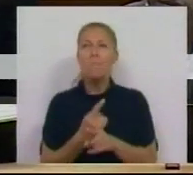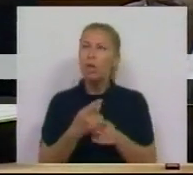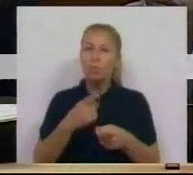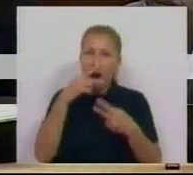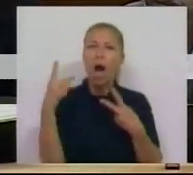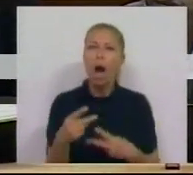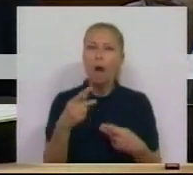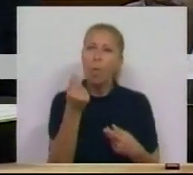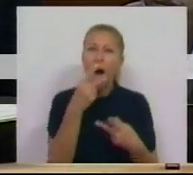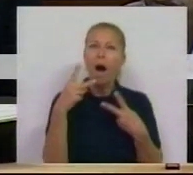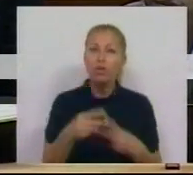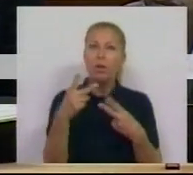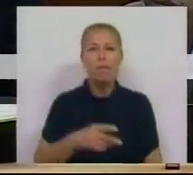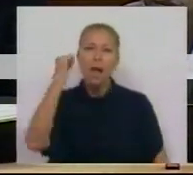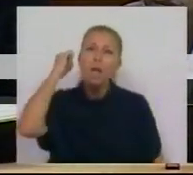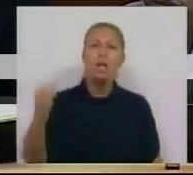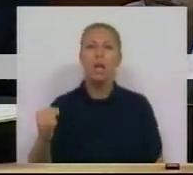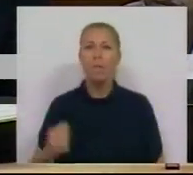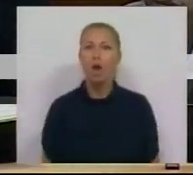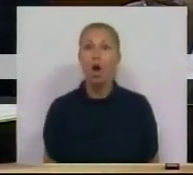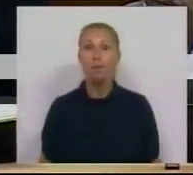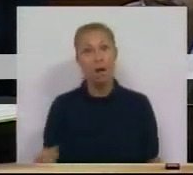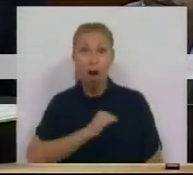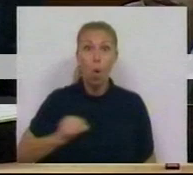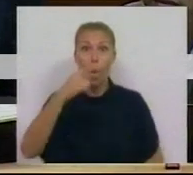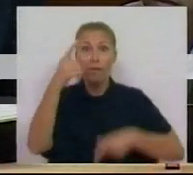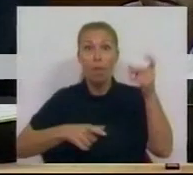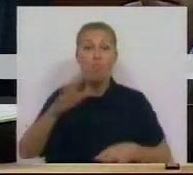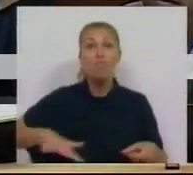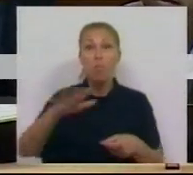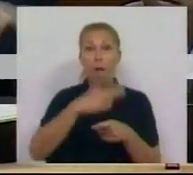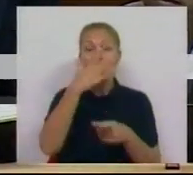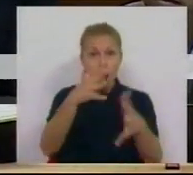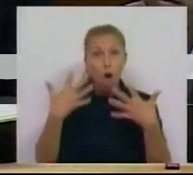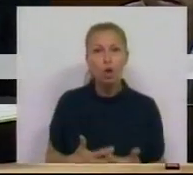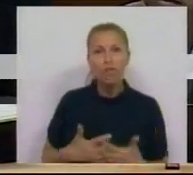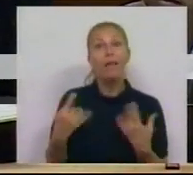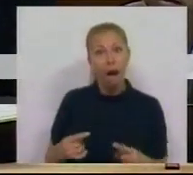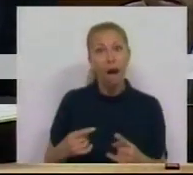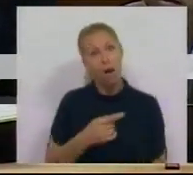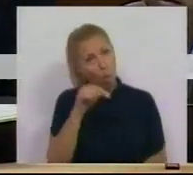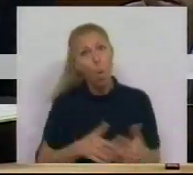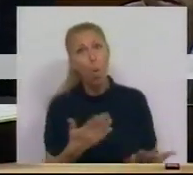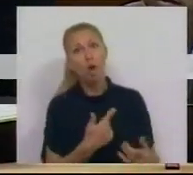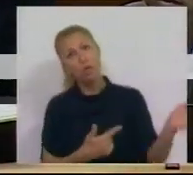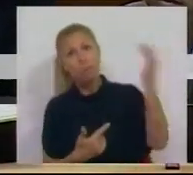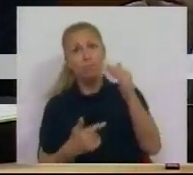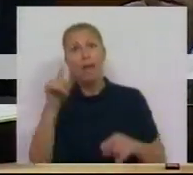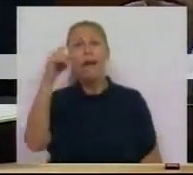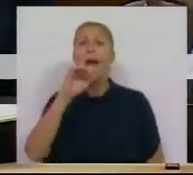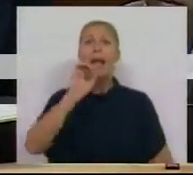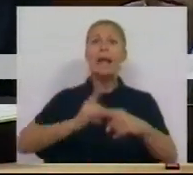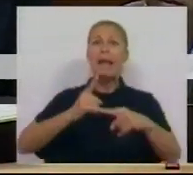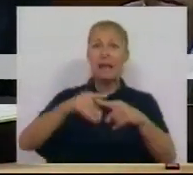criminosa, implacável contra os povos. E se há alguma dúvida sobre isso, hoje vamos à Grécia e temos a prova dessa política